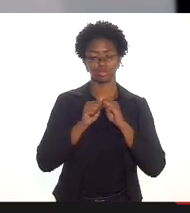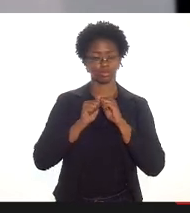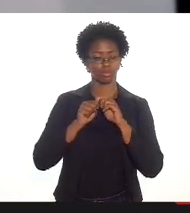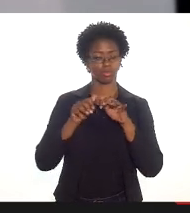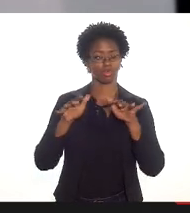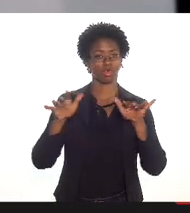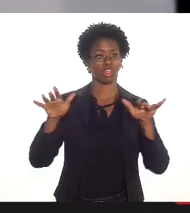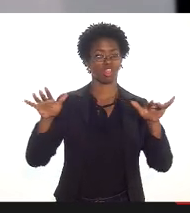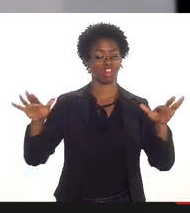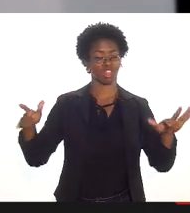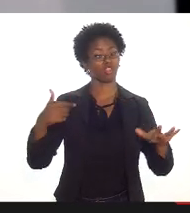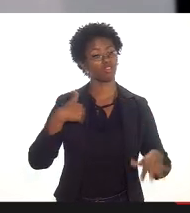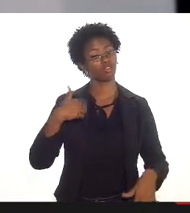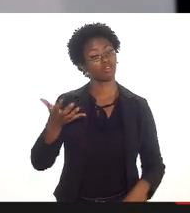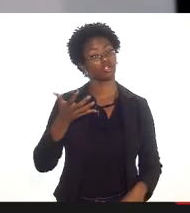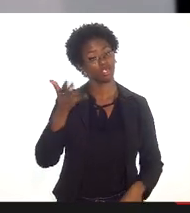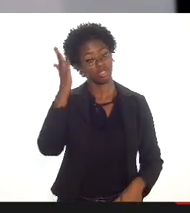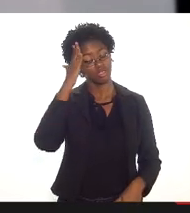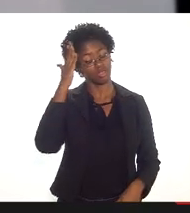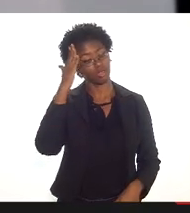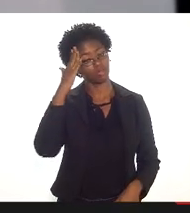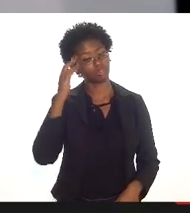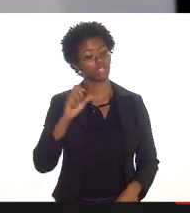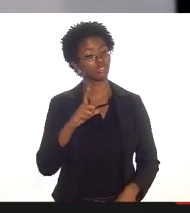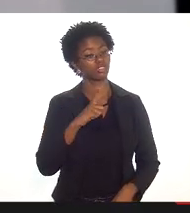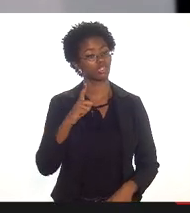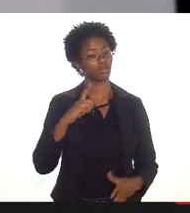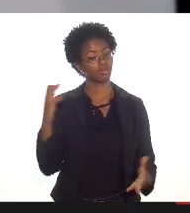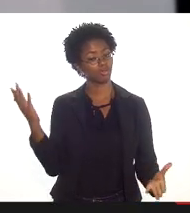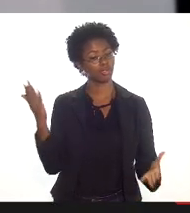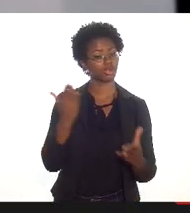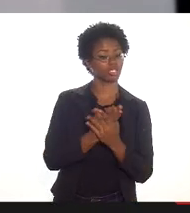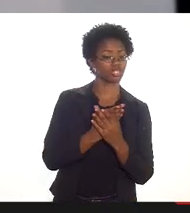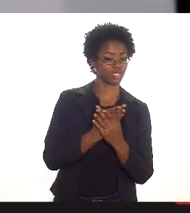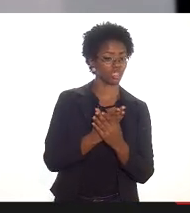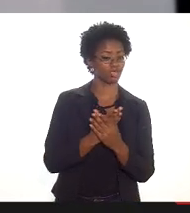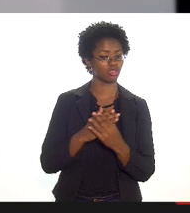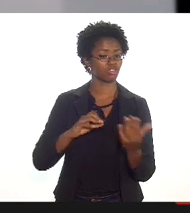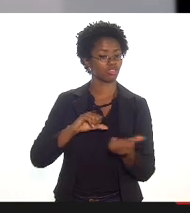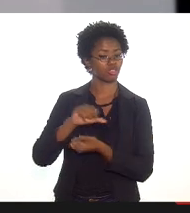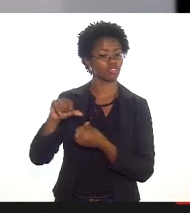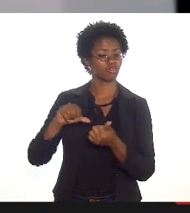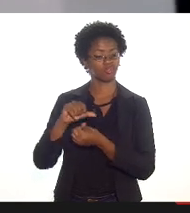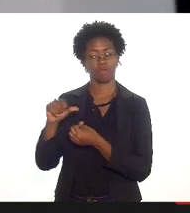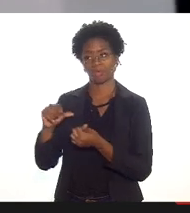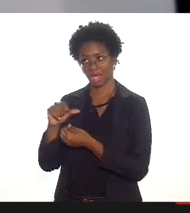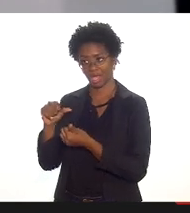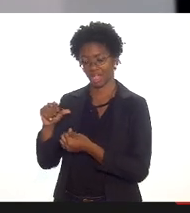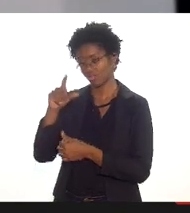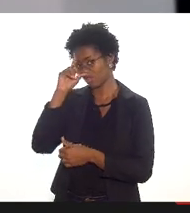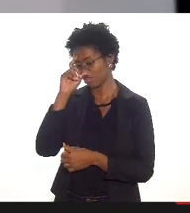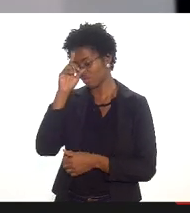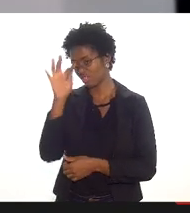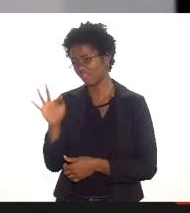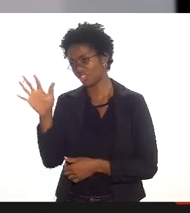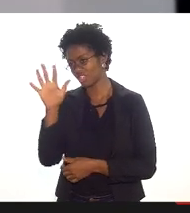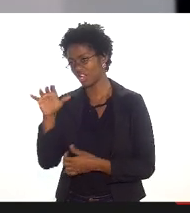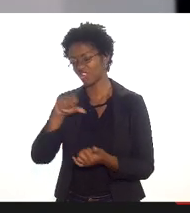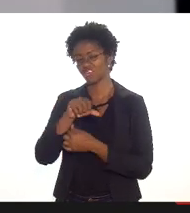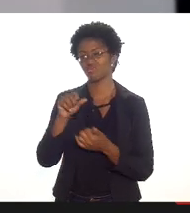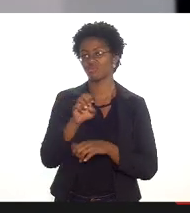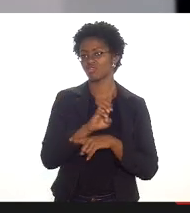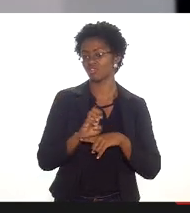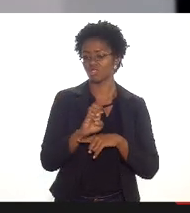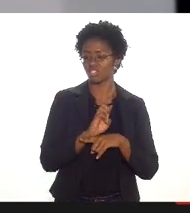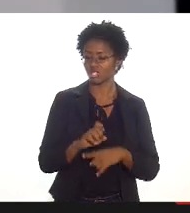queria apenas saber de que haveria um processo de estadualização das unidades federais e que foi exatamente